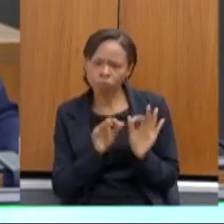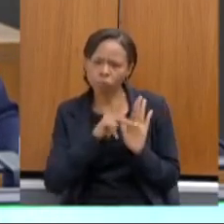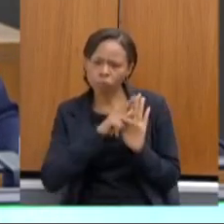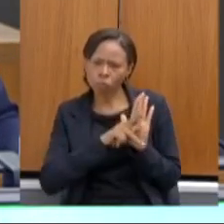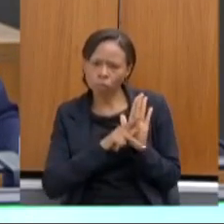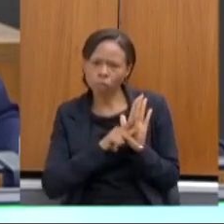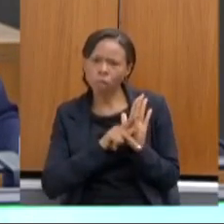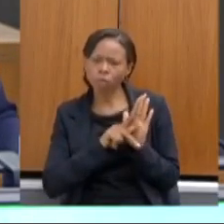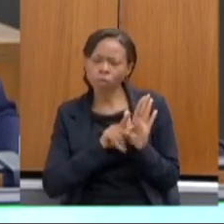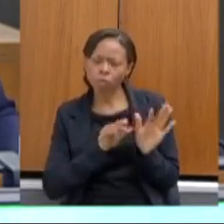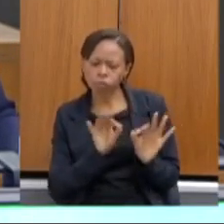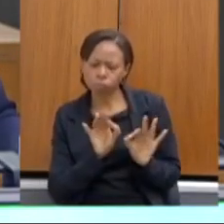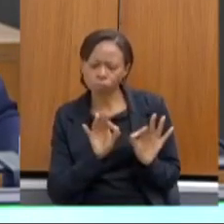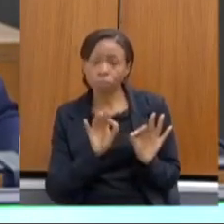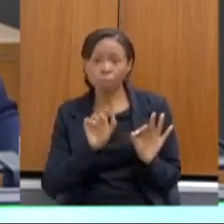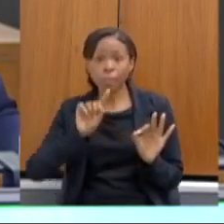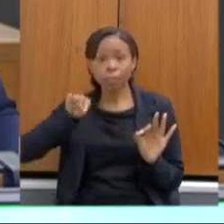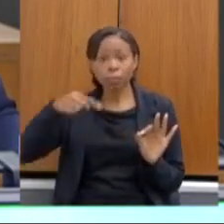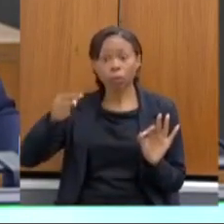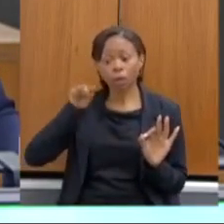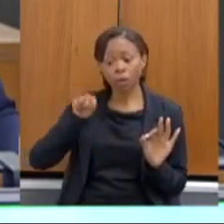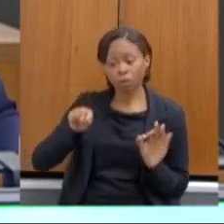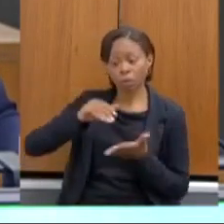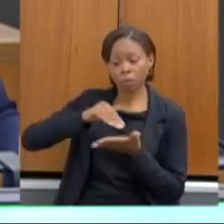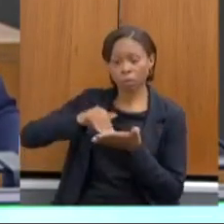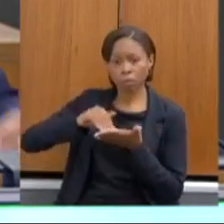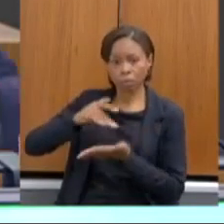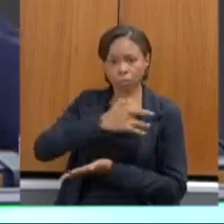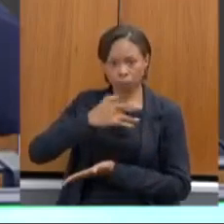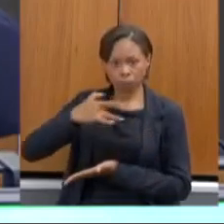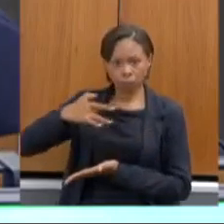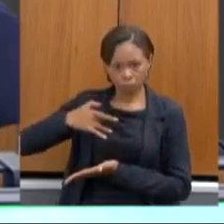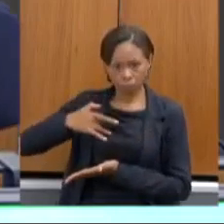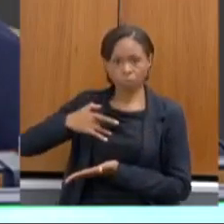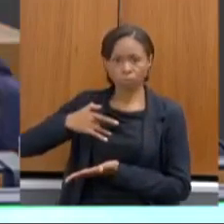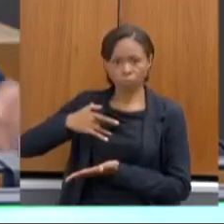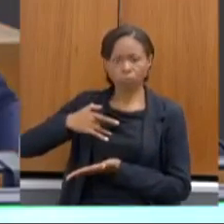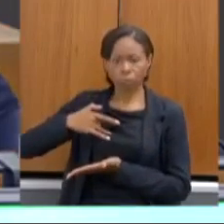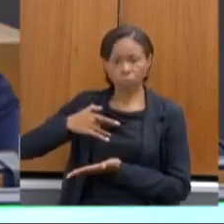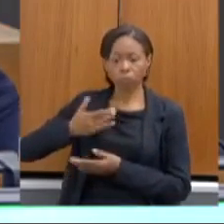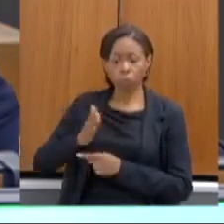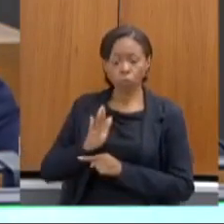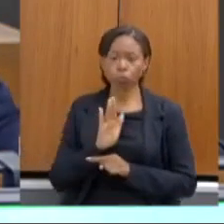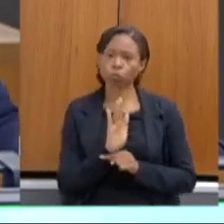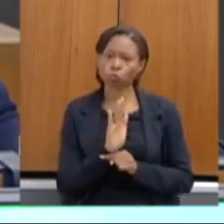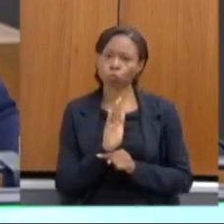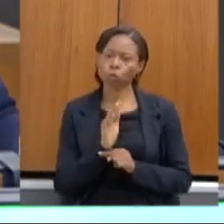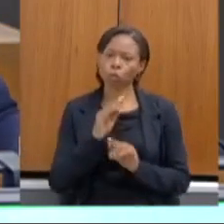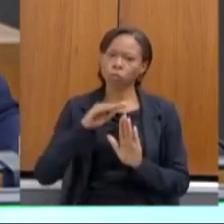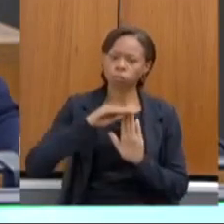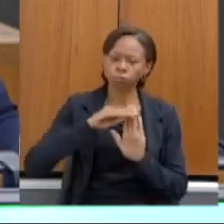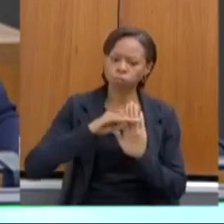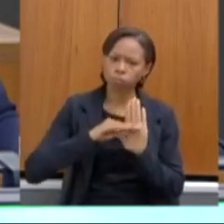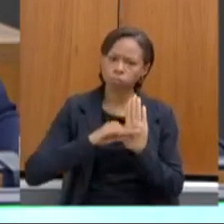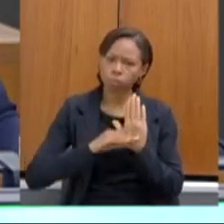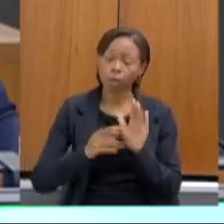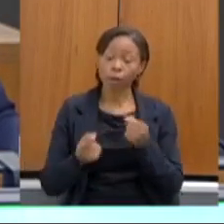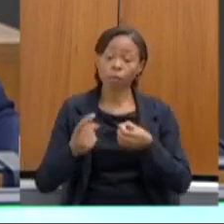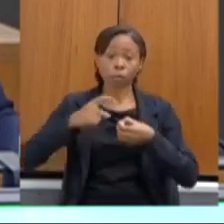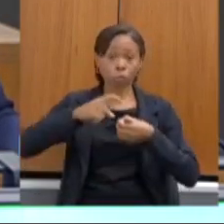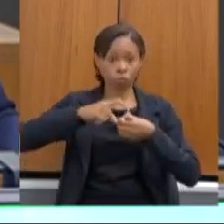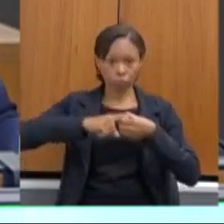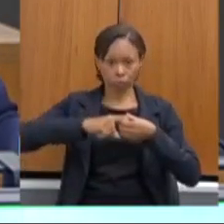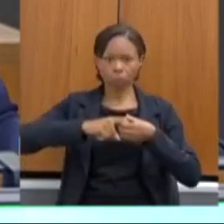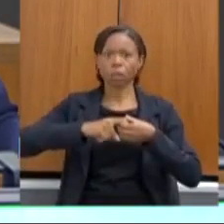Secretaria de Saúde entrou balizando os limites dessa retomada com base em protocolos